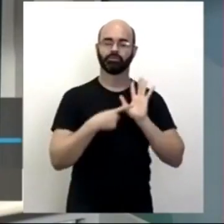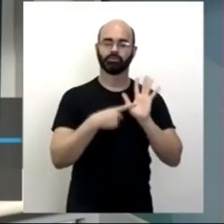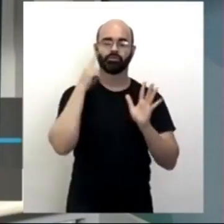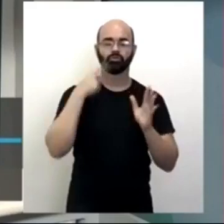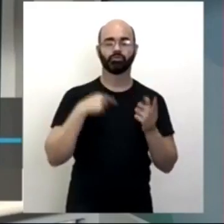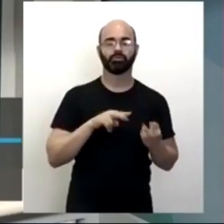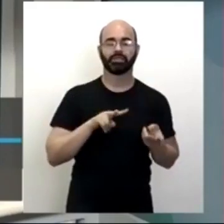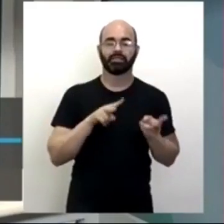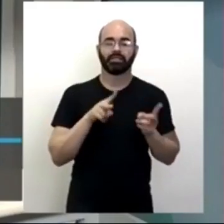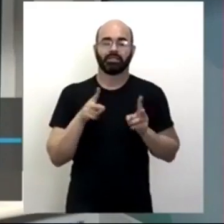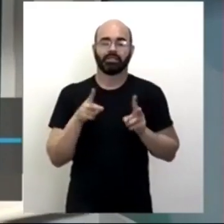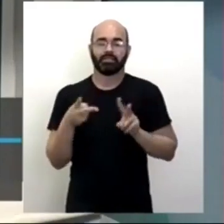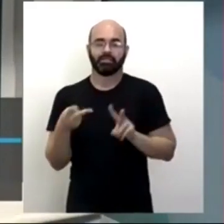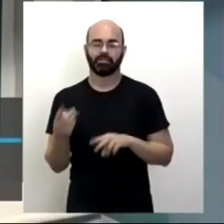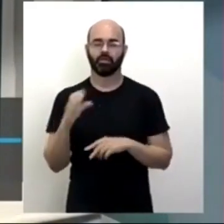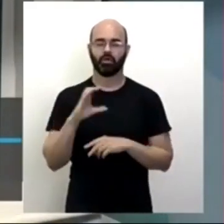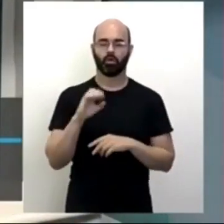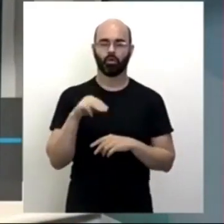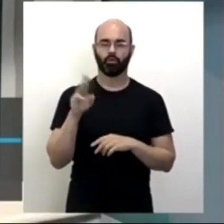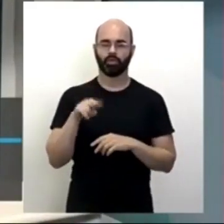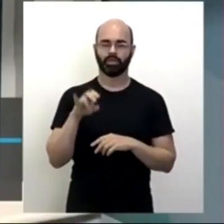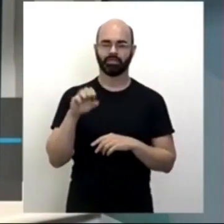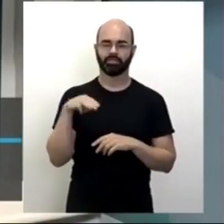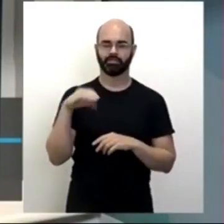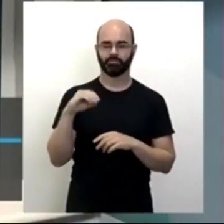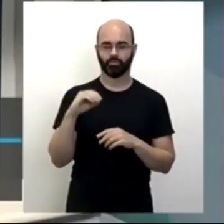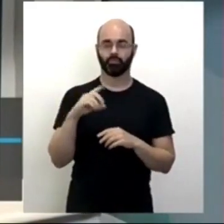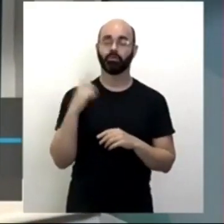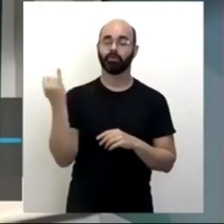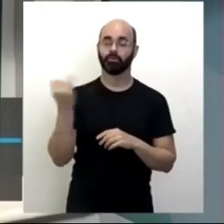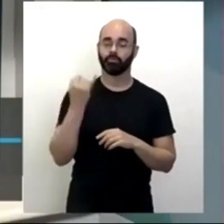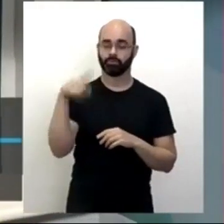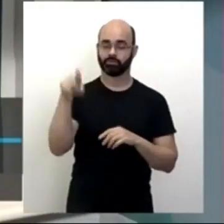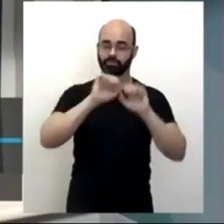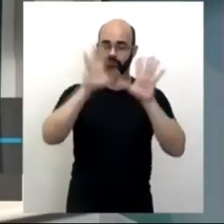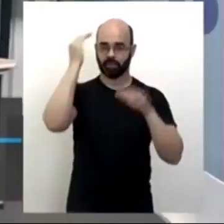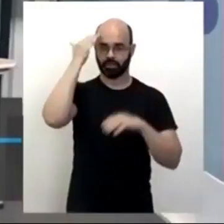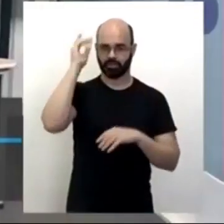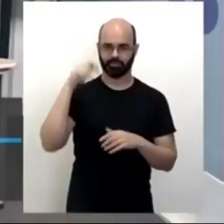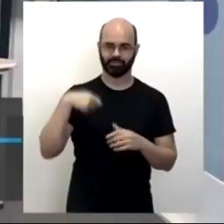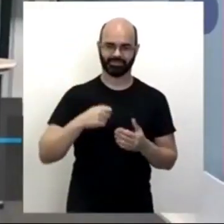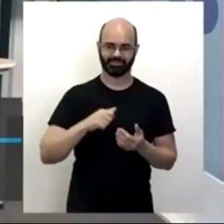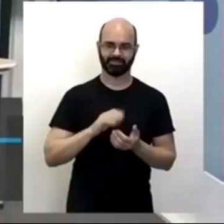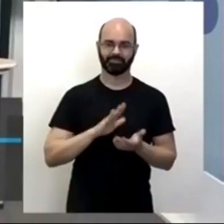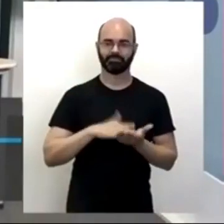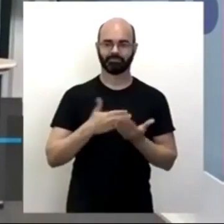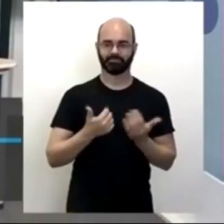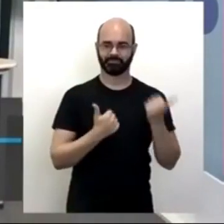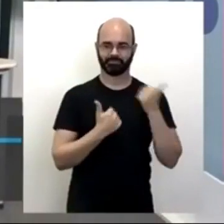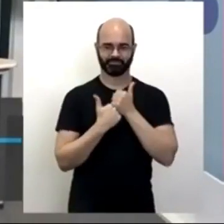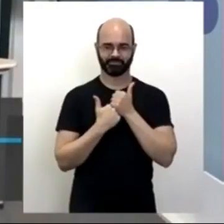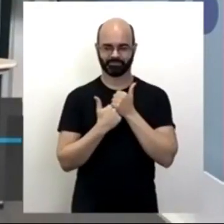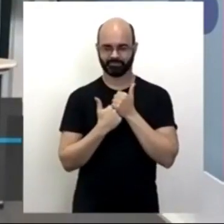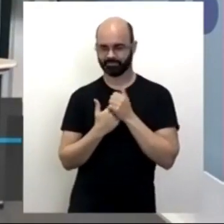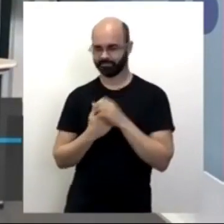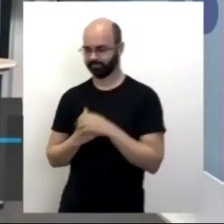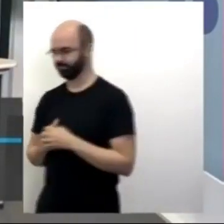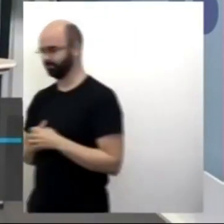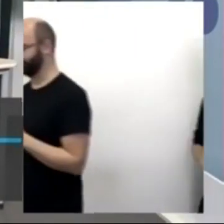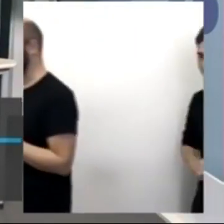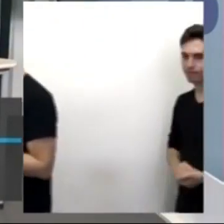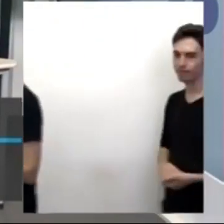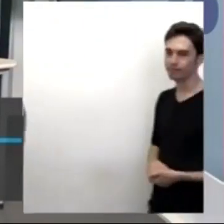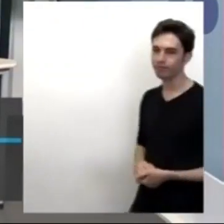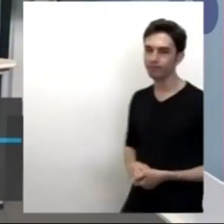para o comunismo. Isso é muito importante de entender, não é isso, professor? Perfeito. Vamos agora passar para o próximo